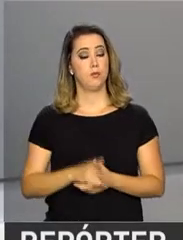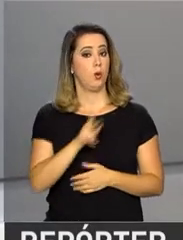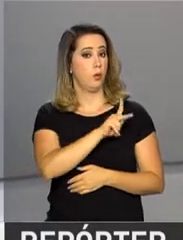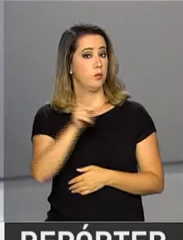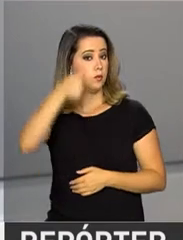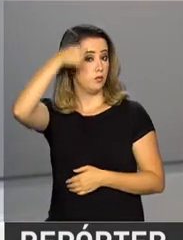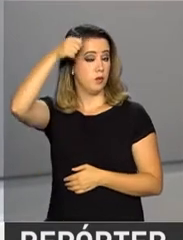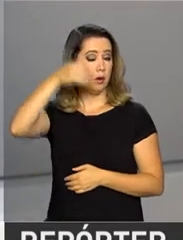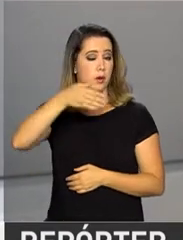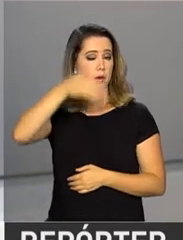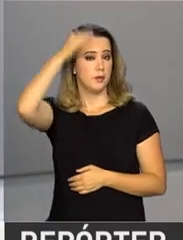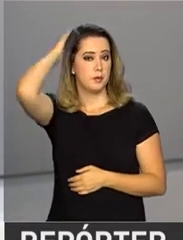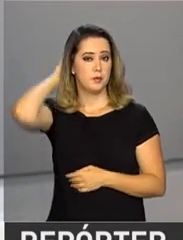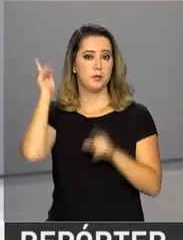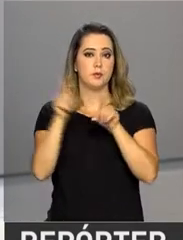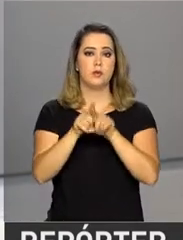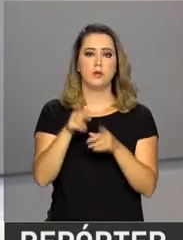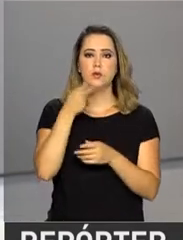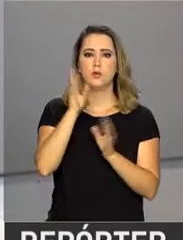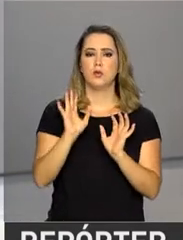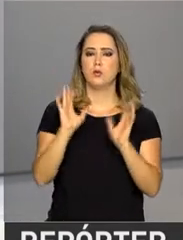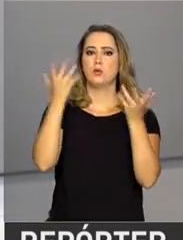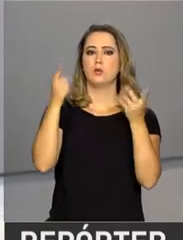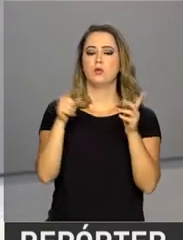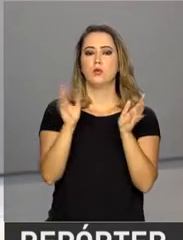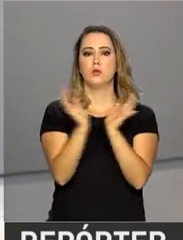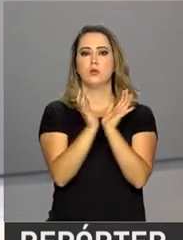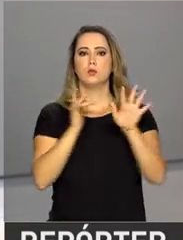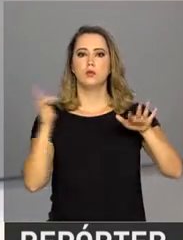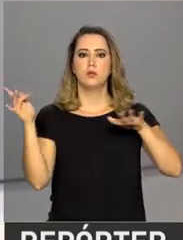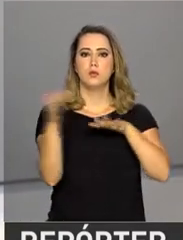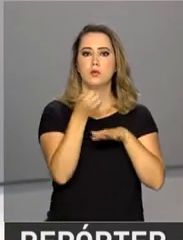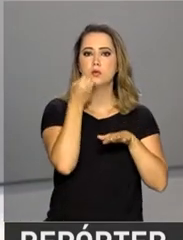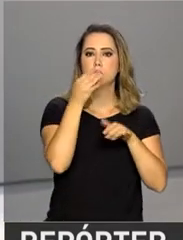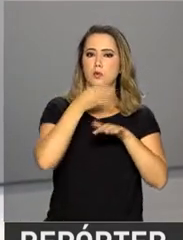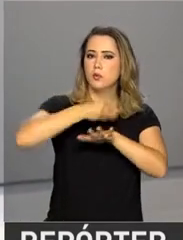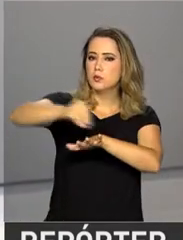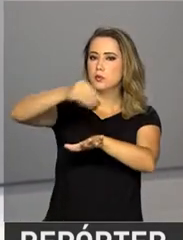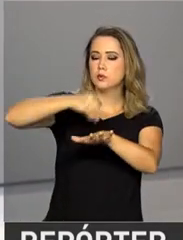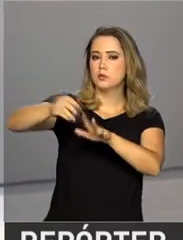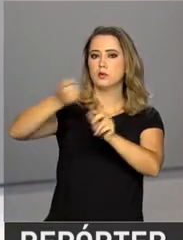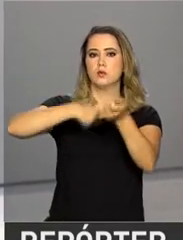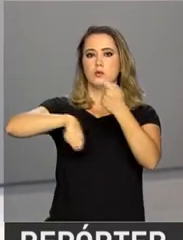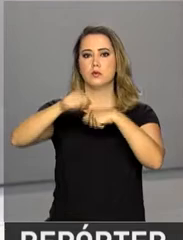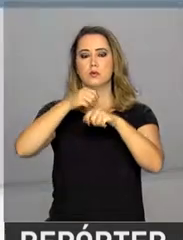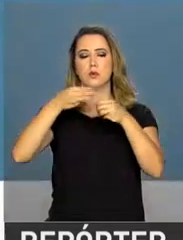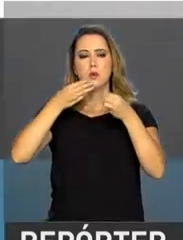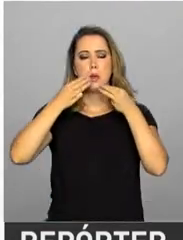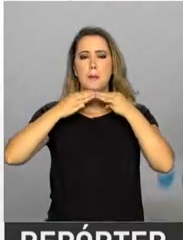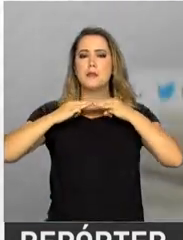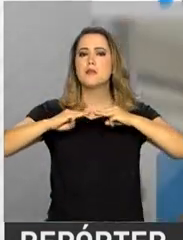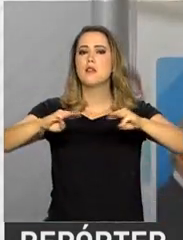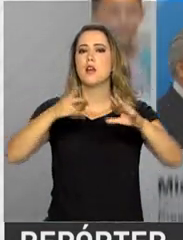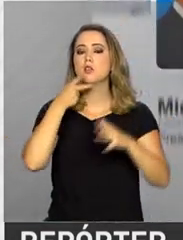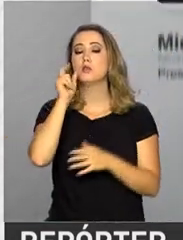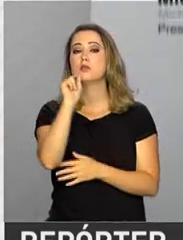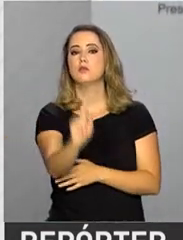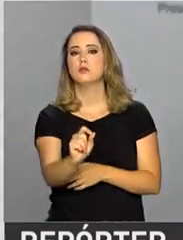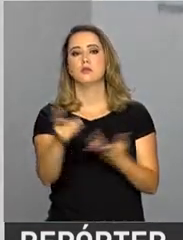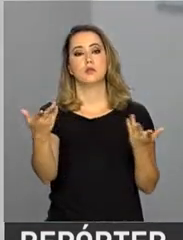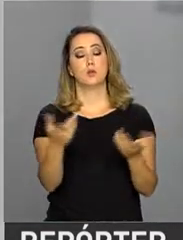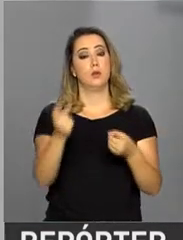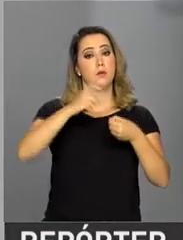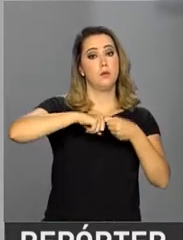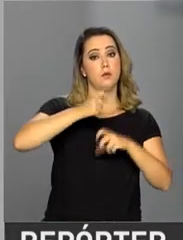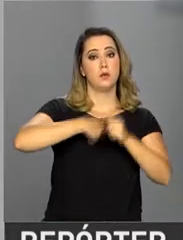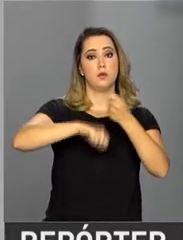temer comemorou nas redes sociais novos bônus boas notícias na economia na mensagem o presidente afirmou que a recuperação da economia